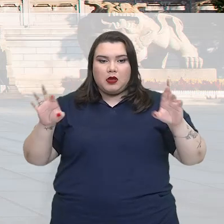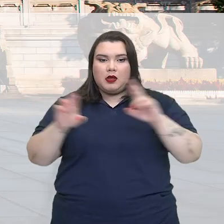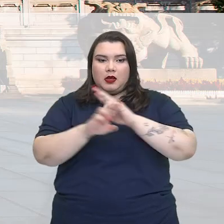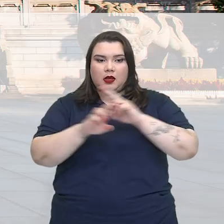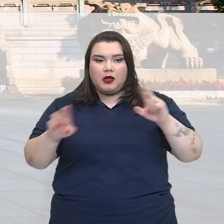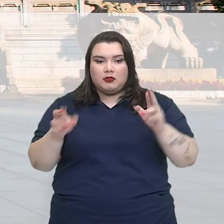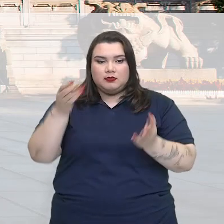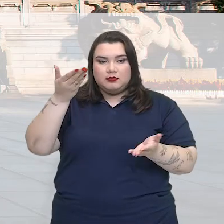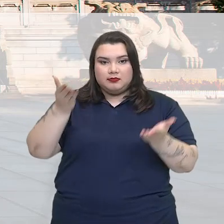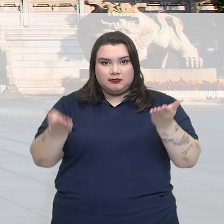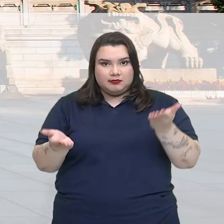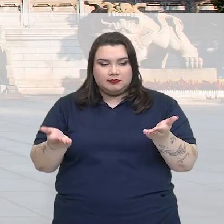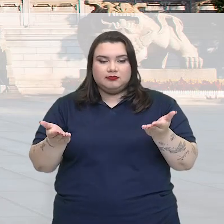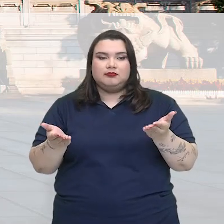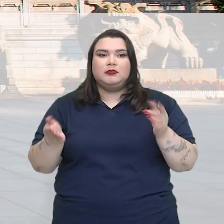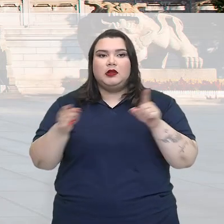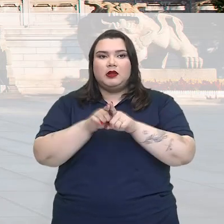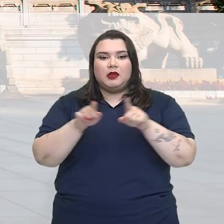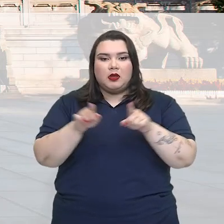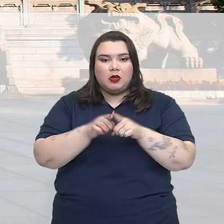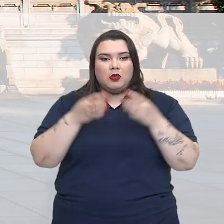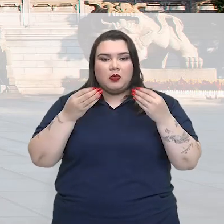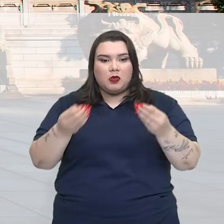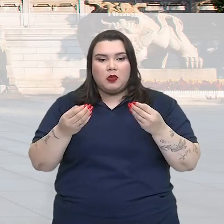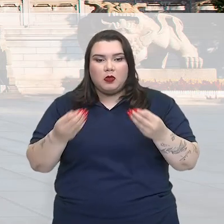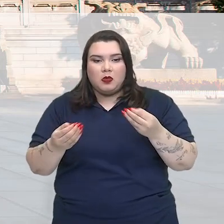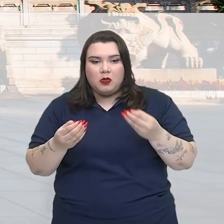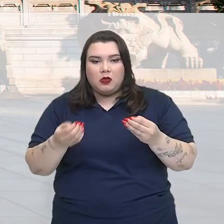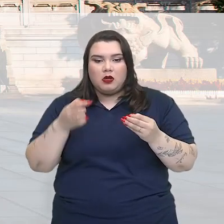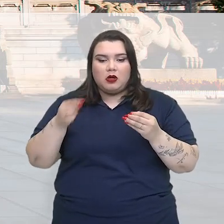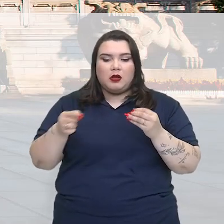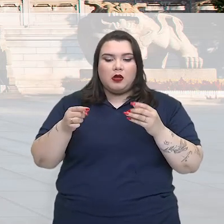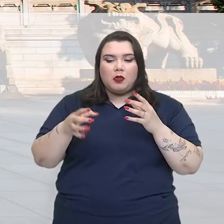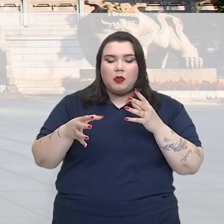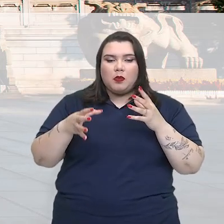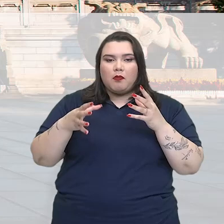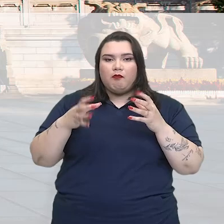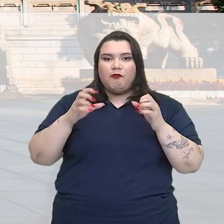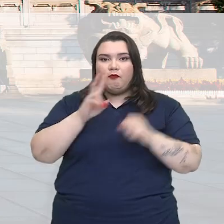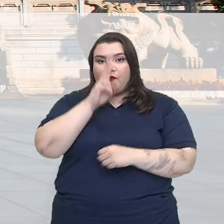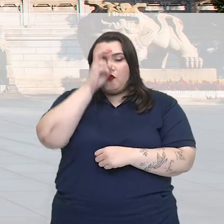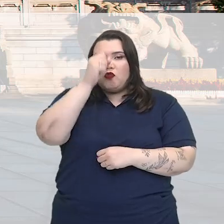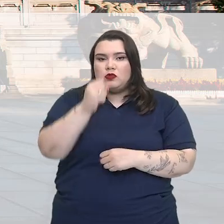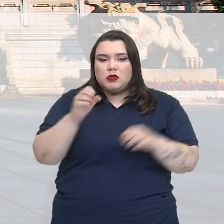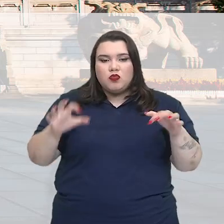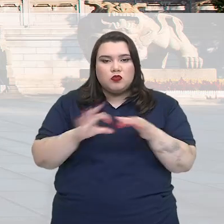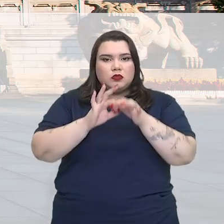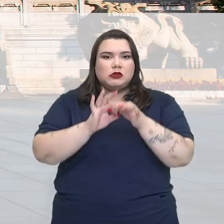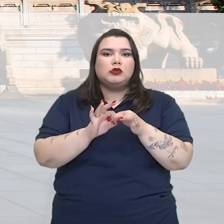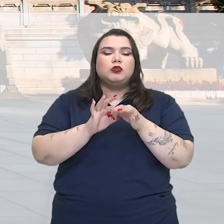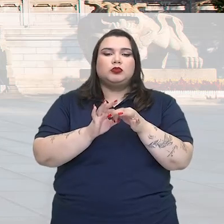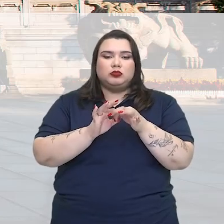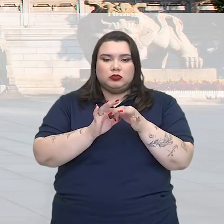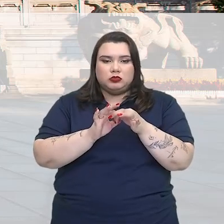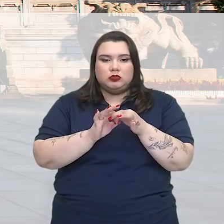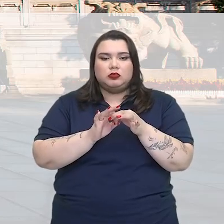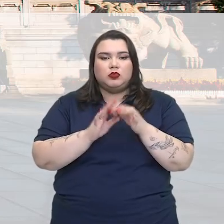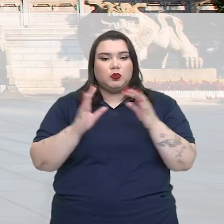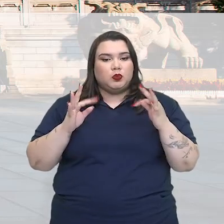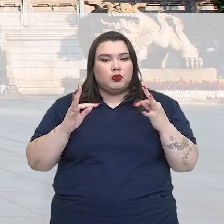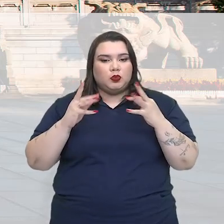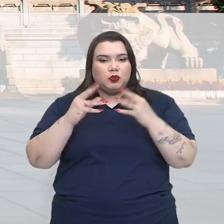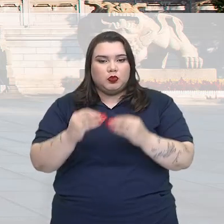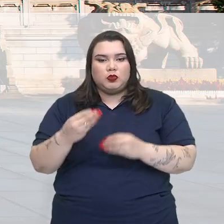de equilíbrio e das forças complementares, né, e inseparáveis, né, entre tudo o